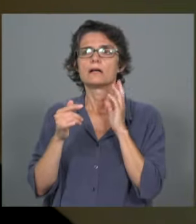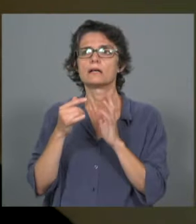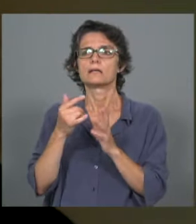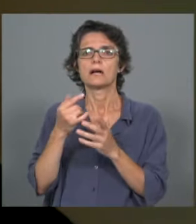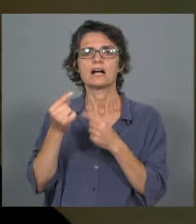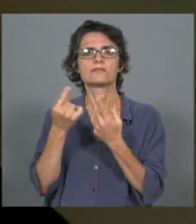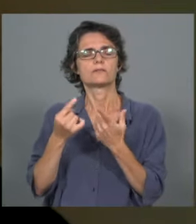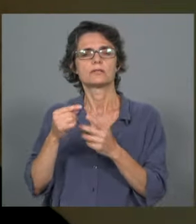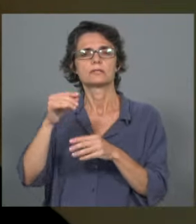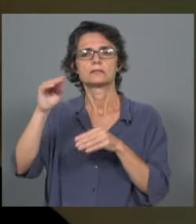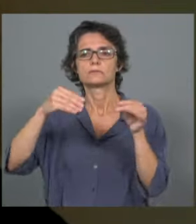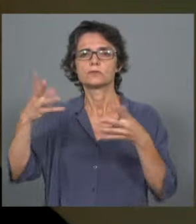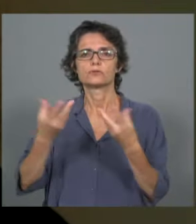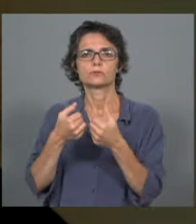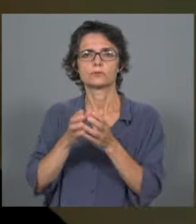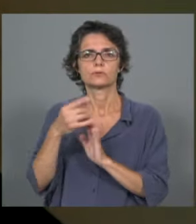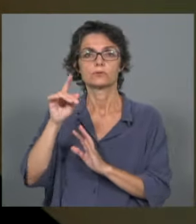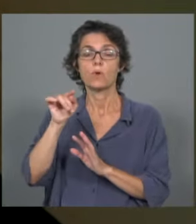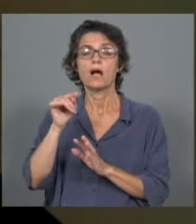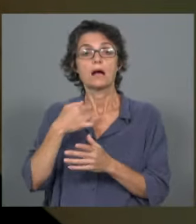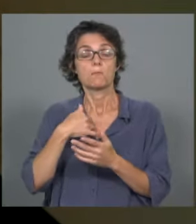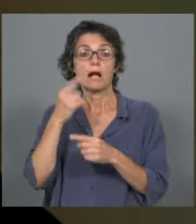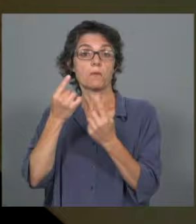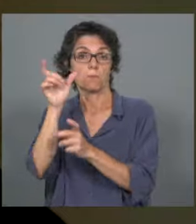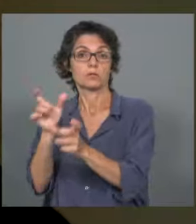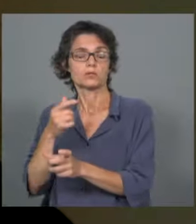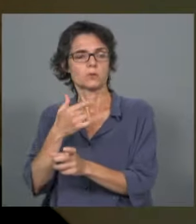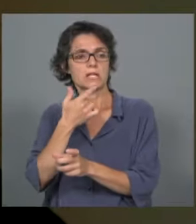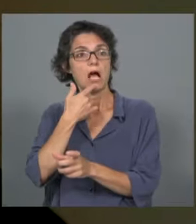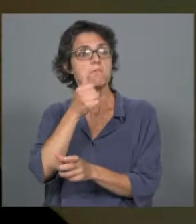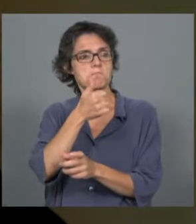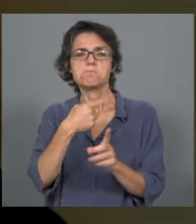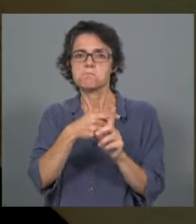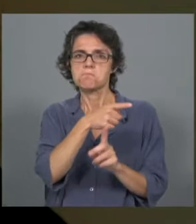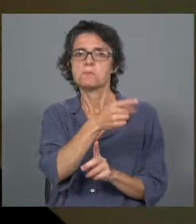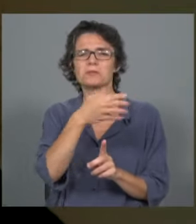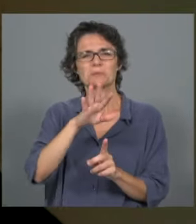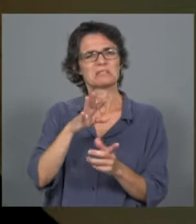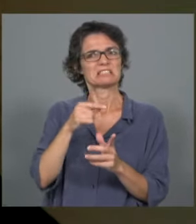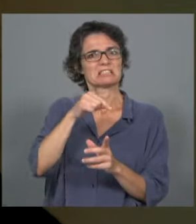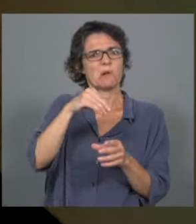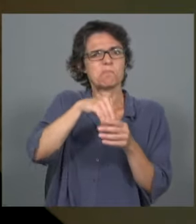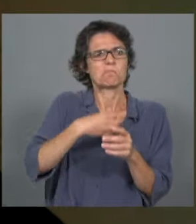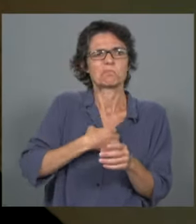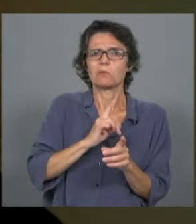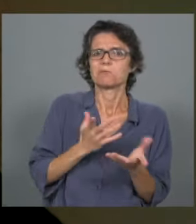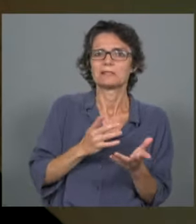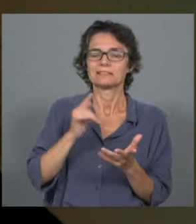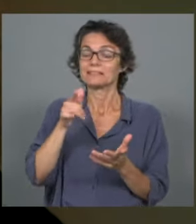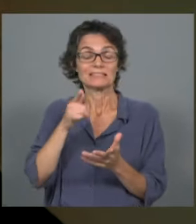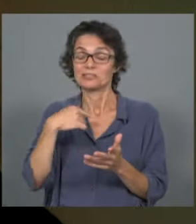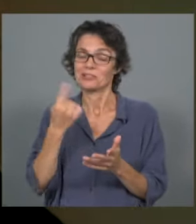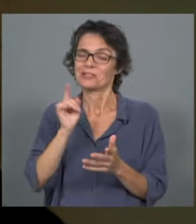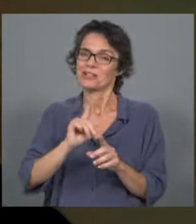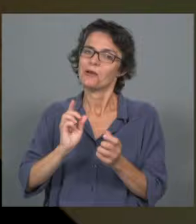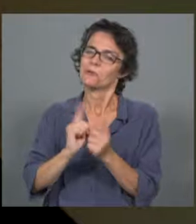E por isso acho que podemos estar todos também de parabéns por neste ecumenismo que se reúne